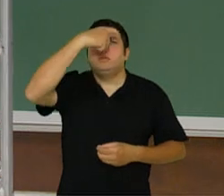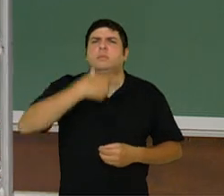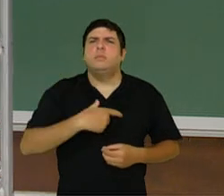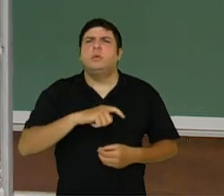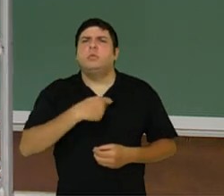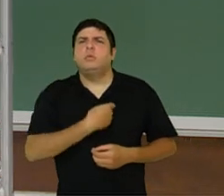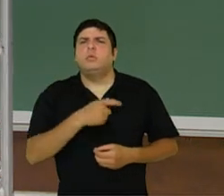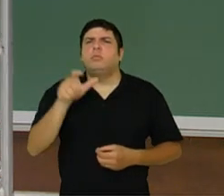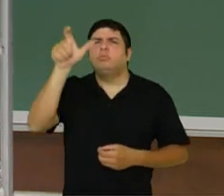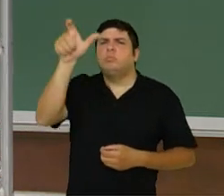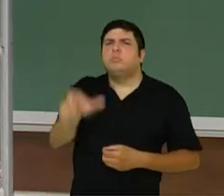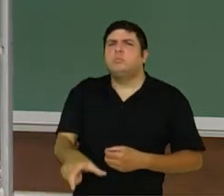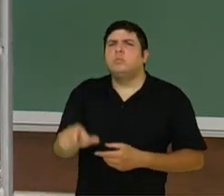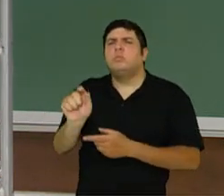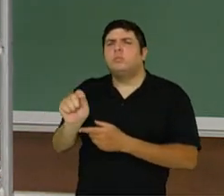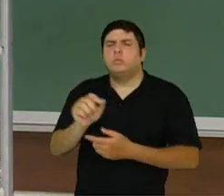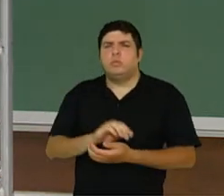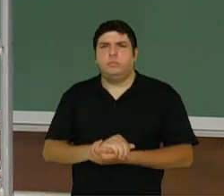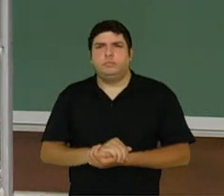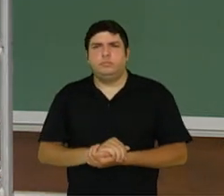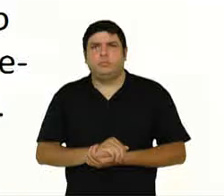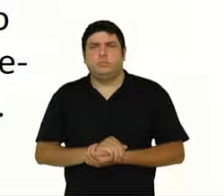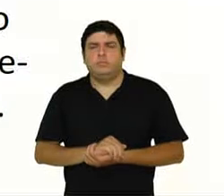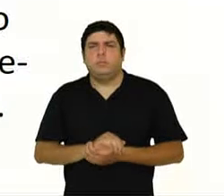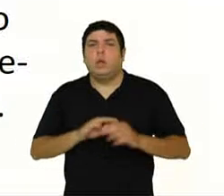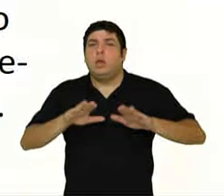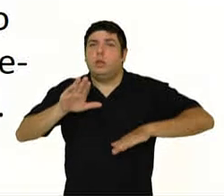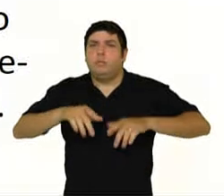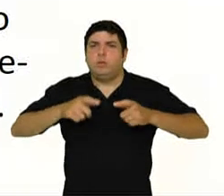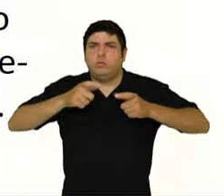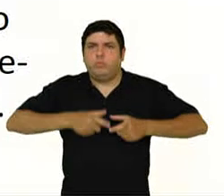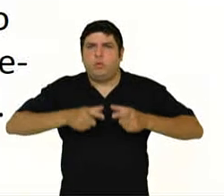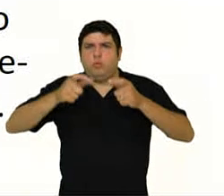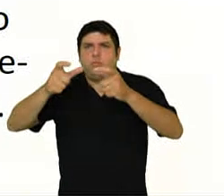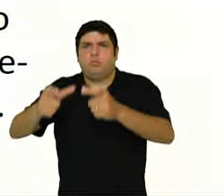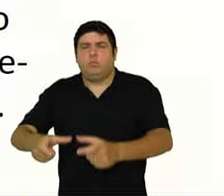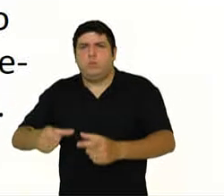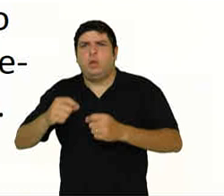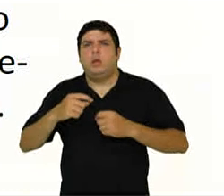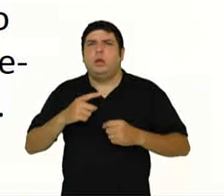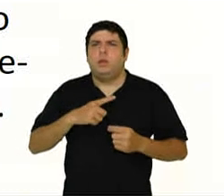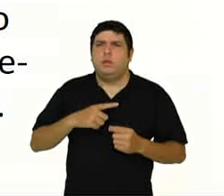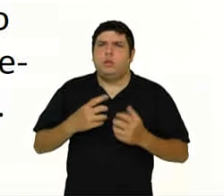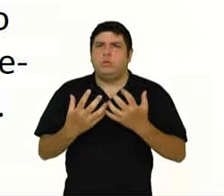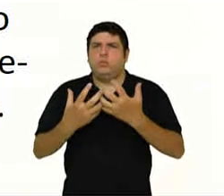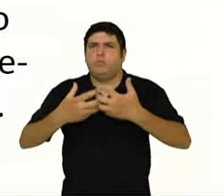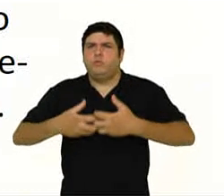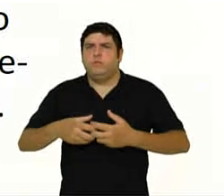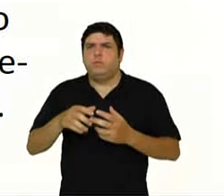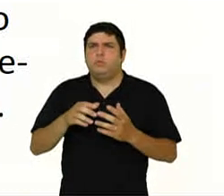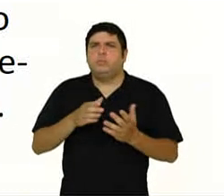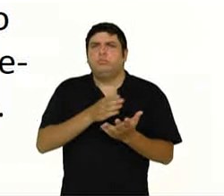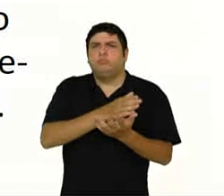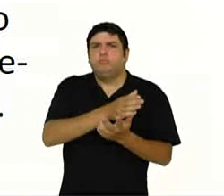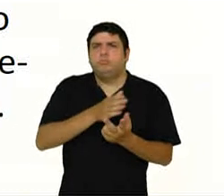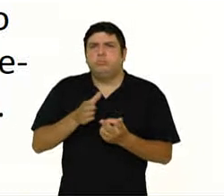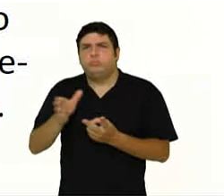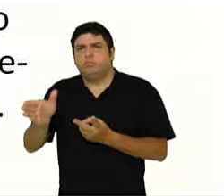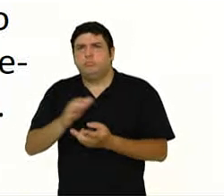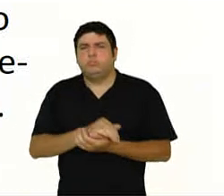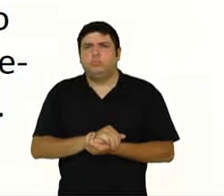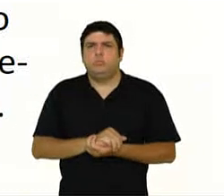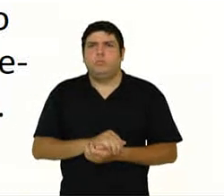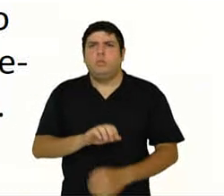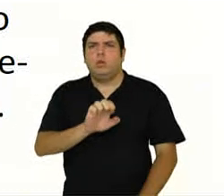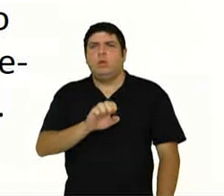isso funciona? Então, vamos ver. De acordo com a posição dos interlocutores, nós podemos ter duas funções diferentes. Por exemplo, a